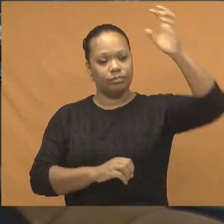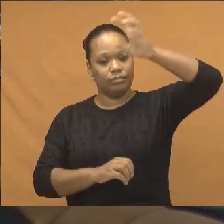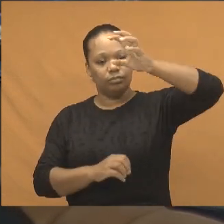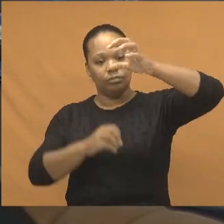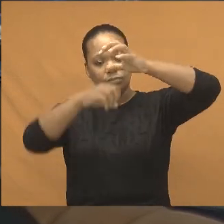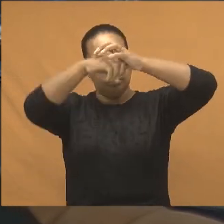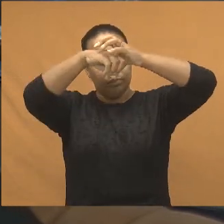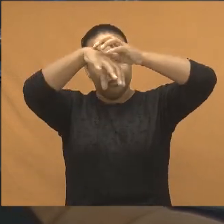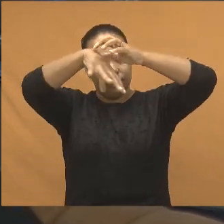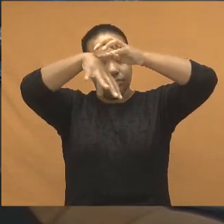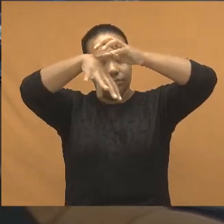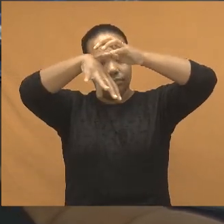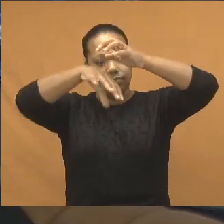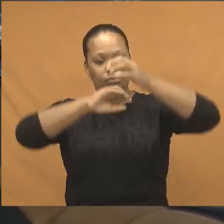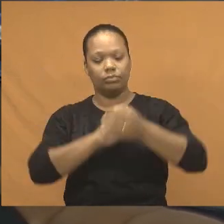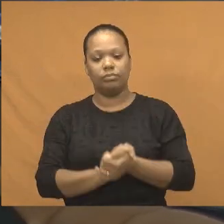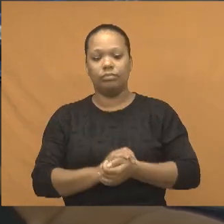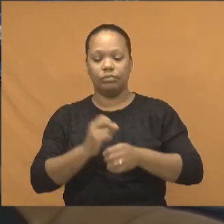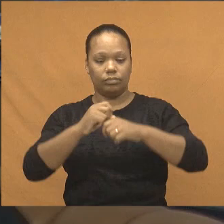clara a entrada do Parque Meia Lua.